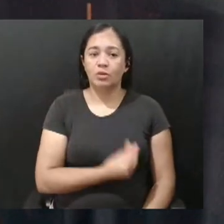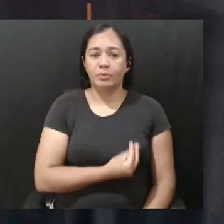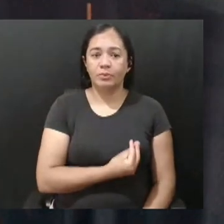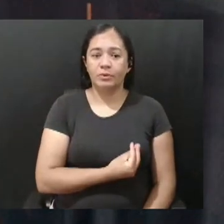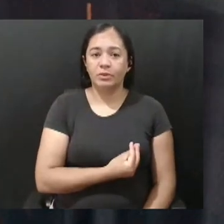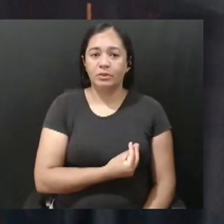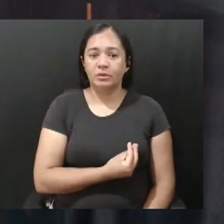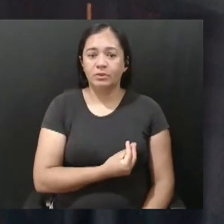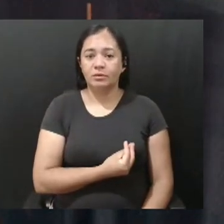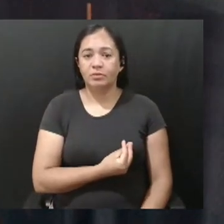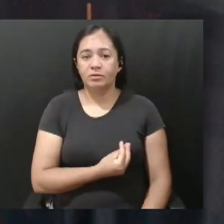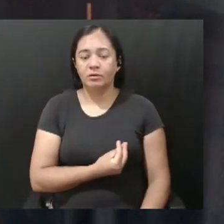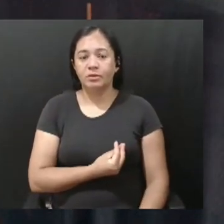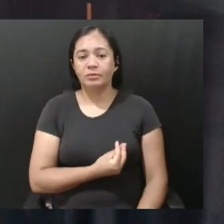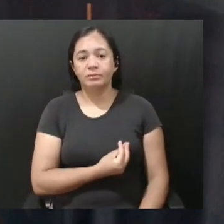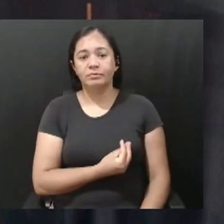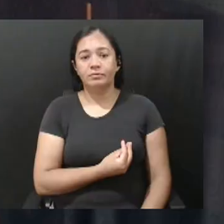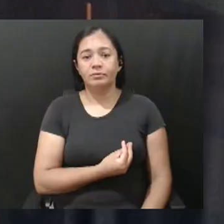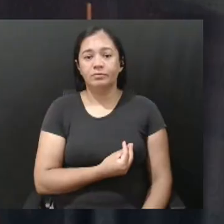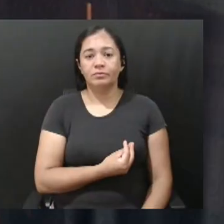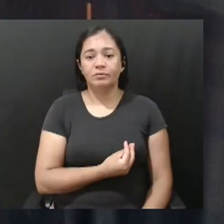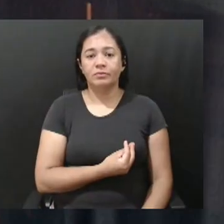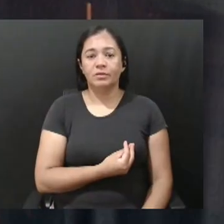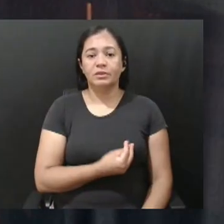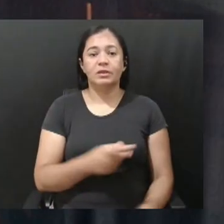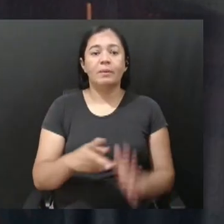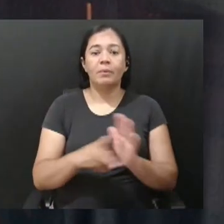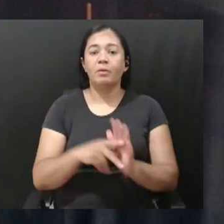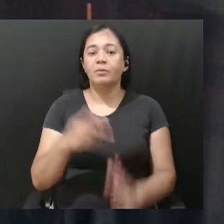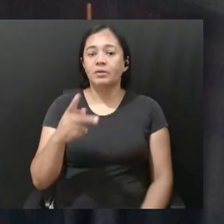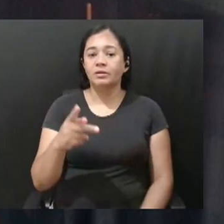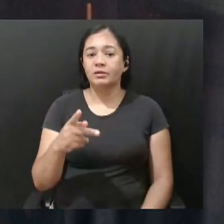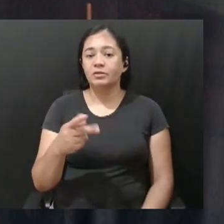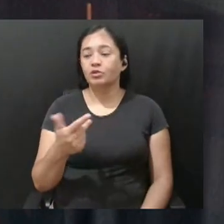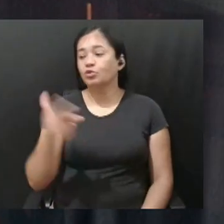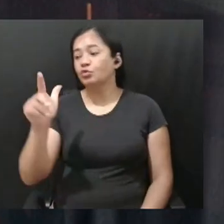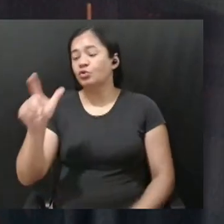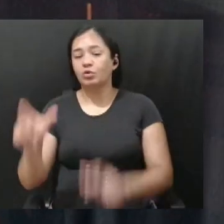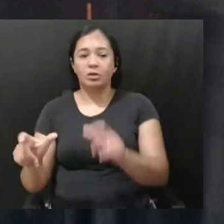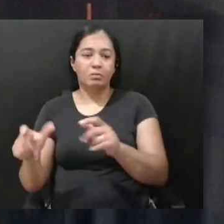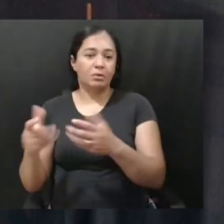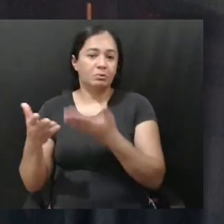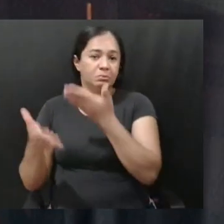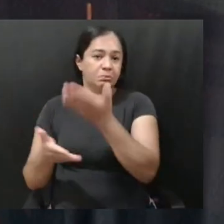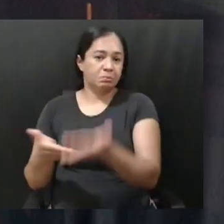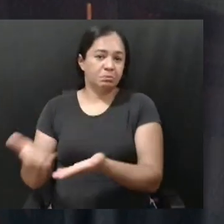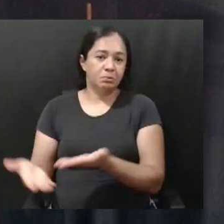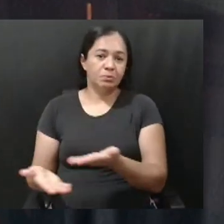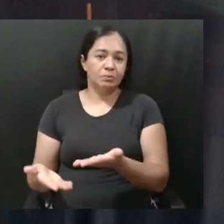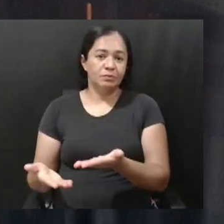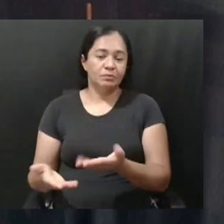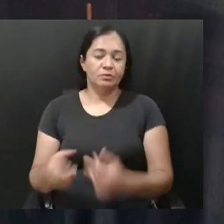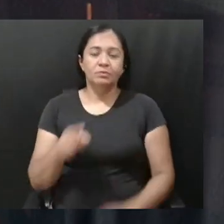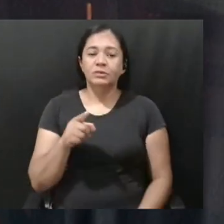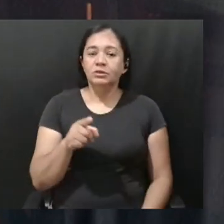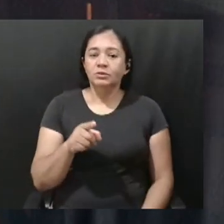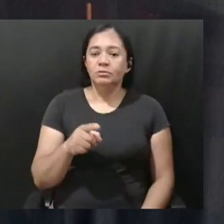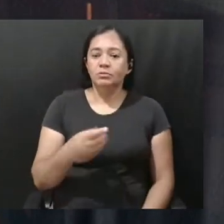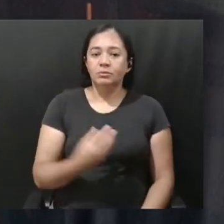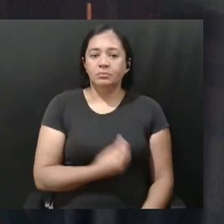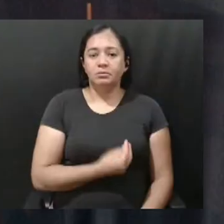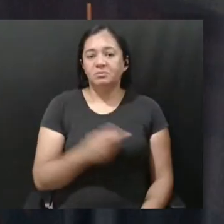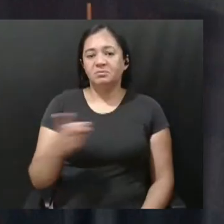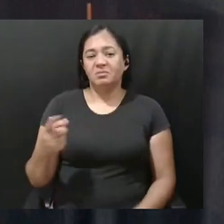vai servir a você, ela vai servir uma expectativa dos outros, né, você vai estar ali presente pelo valor